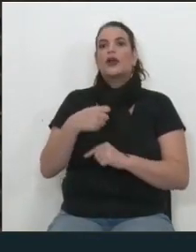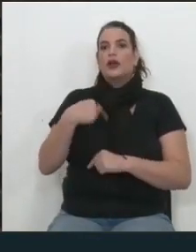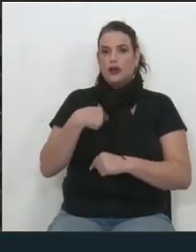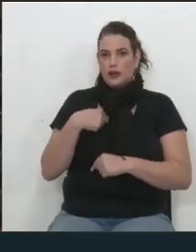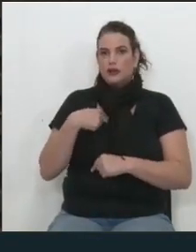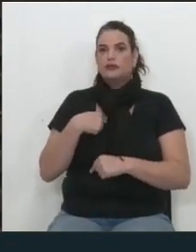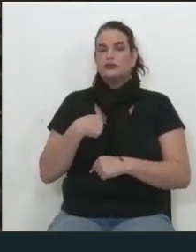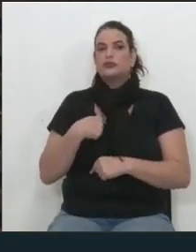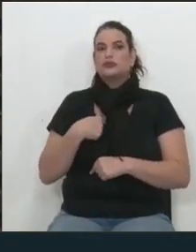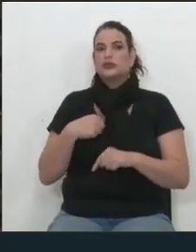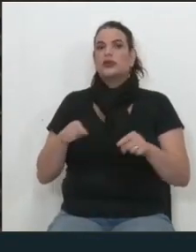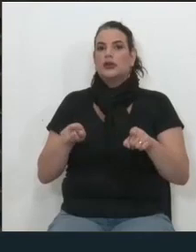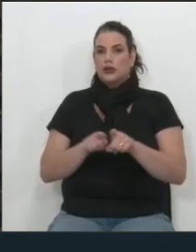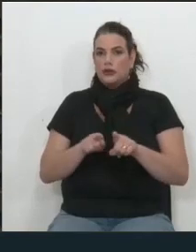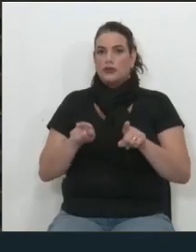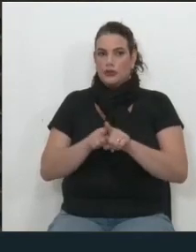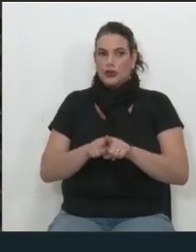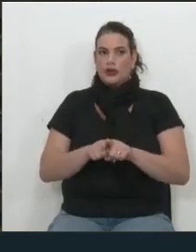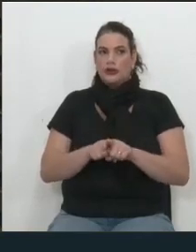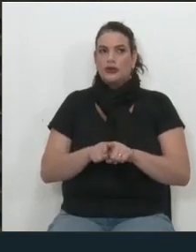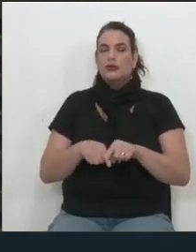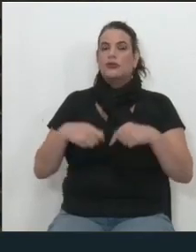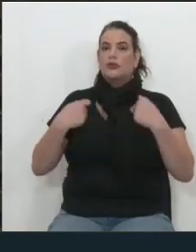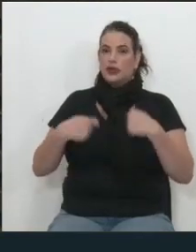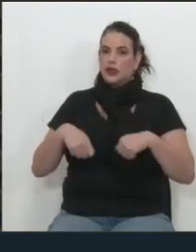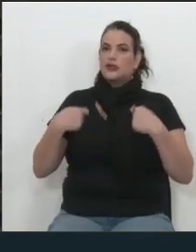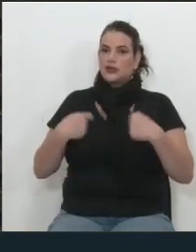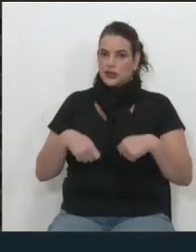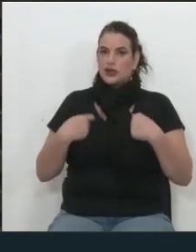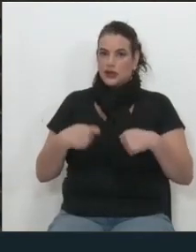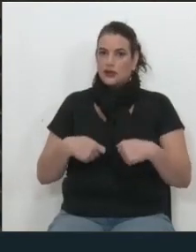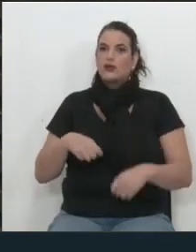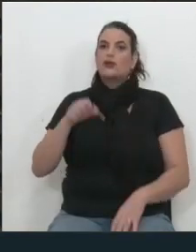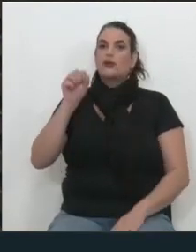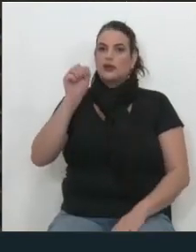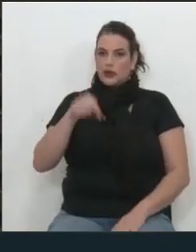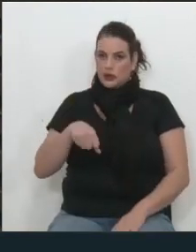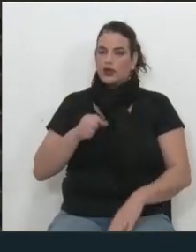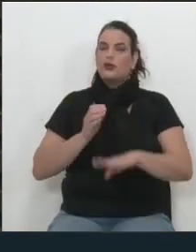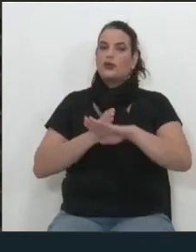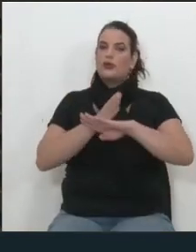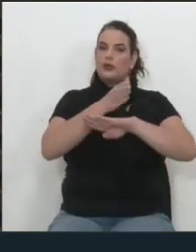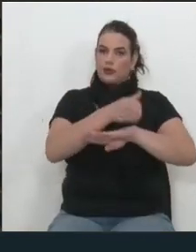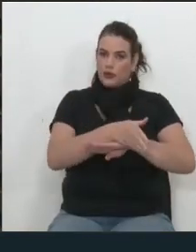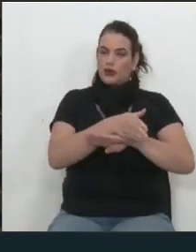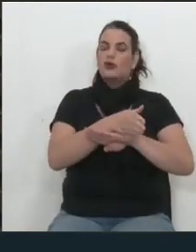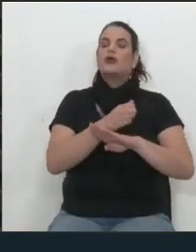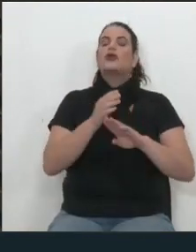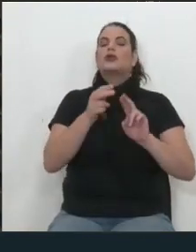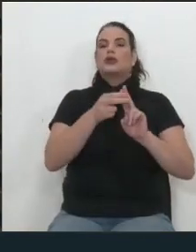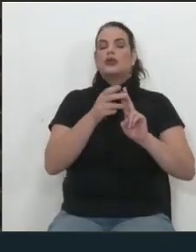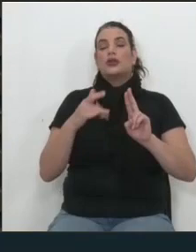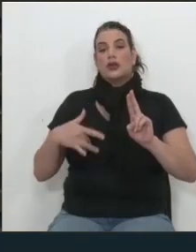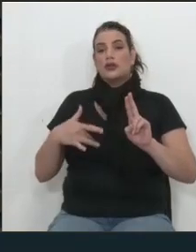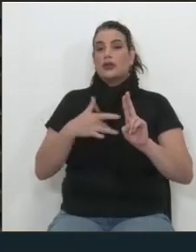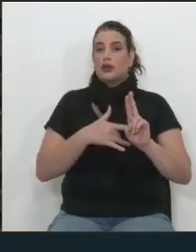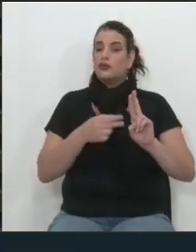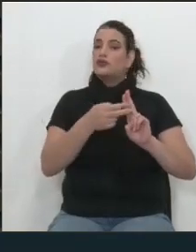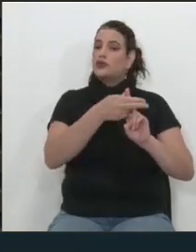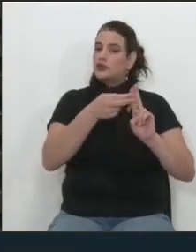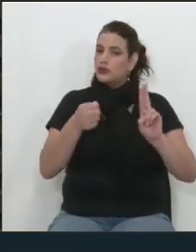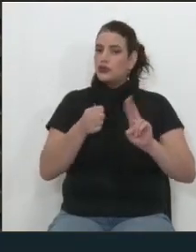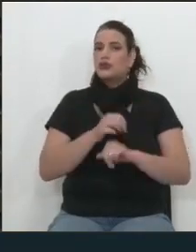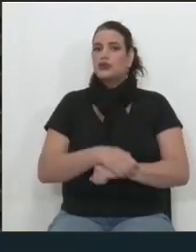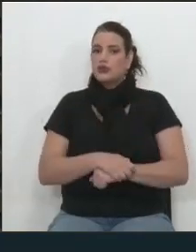para falar a verdade, senhor, eu preciso passar na saúde SUS. Eu dependo